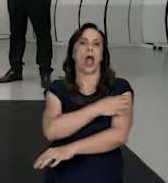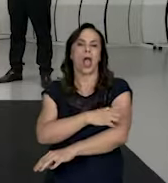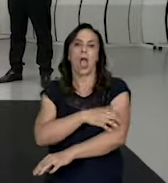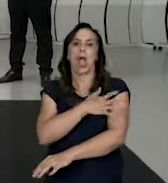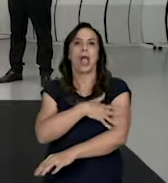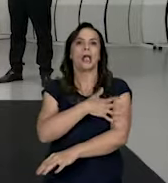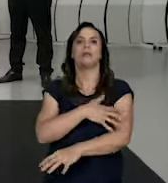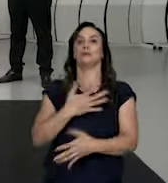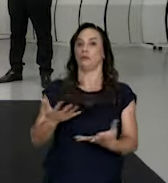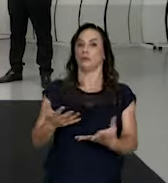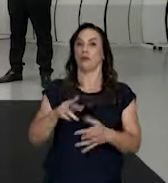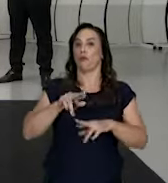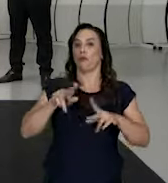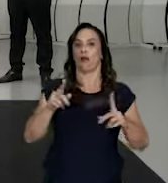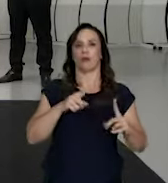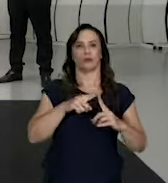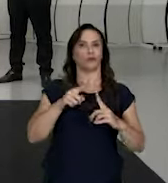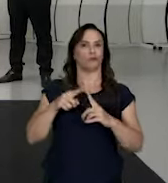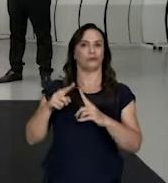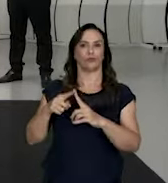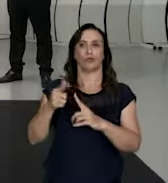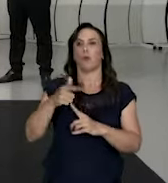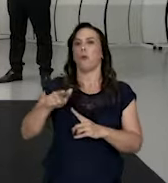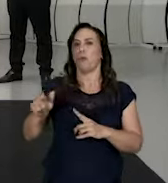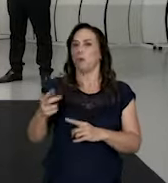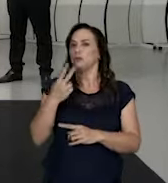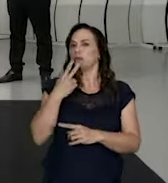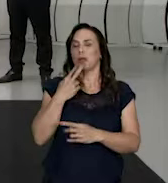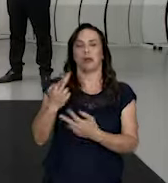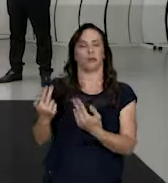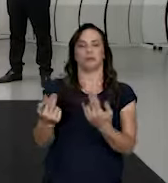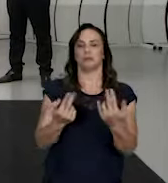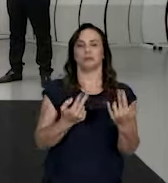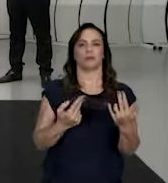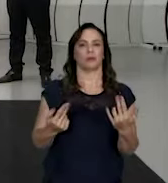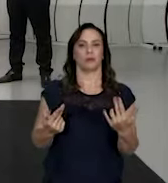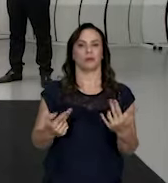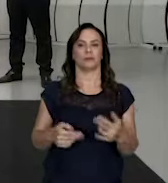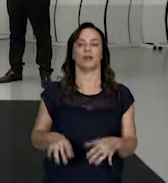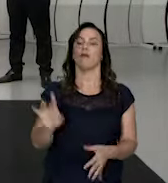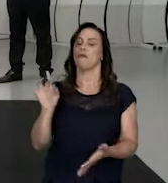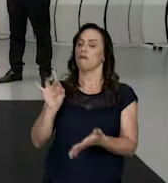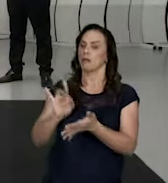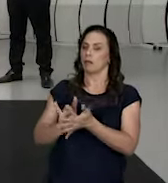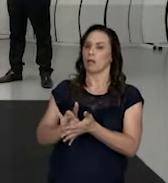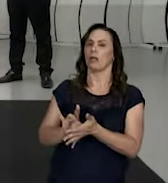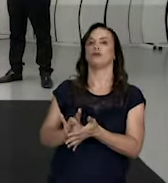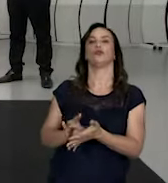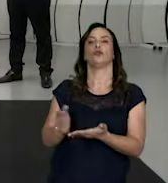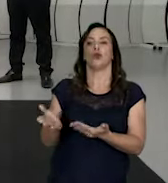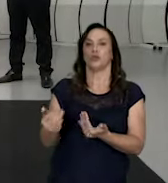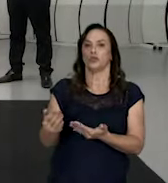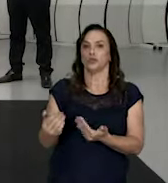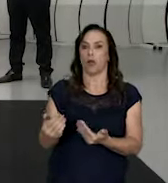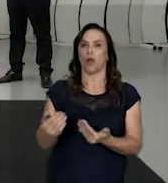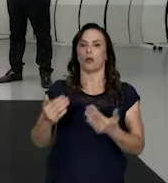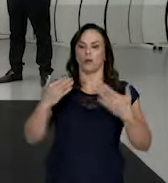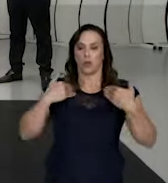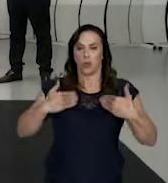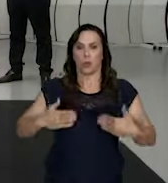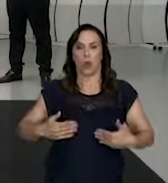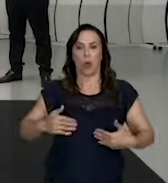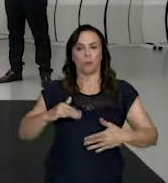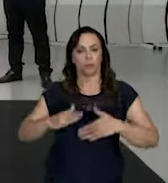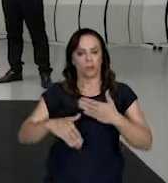adolescente, em um jovem que o organismo dele está em estado de formação, eu poderia dizer que é mais grave